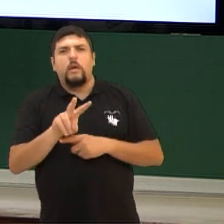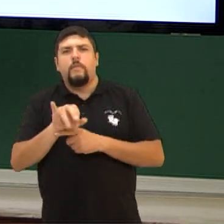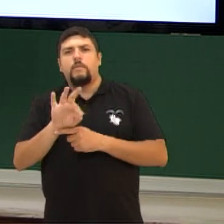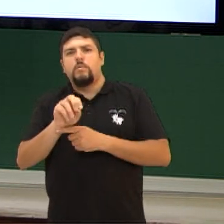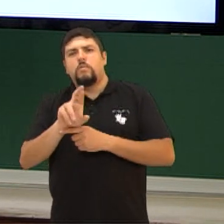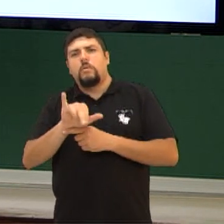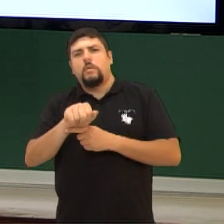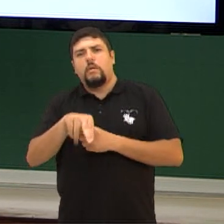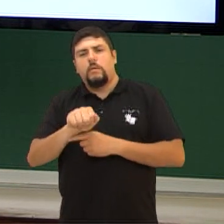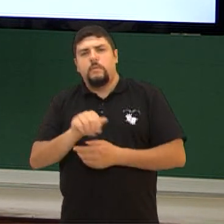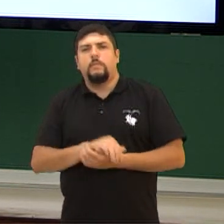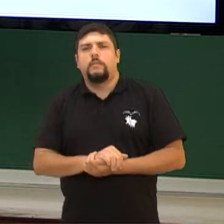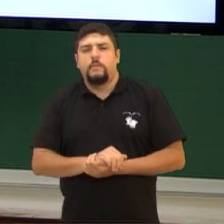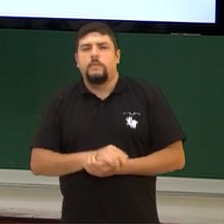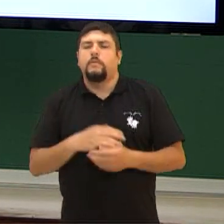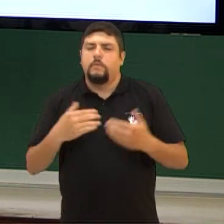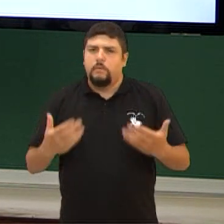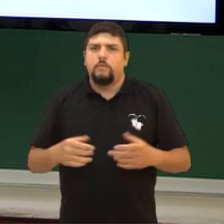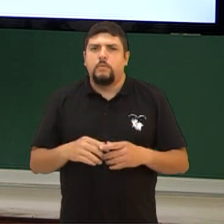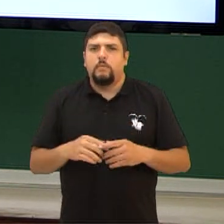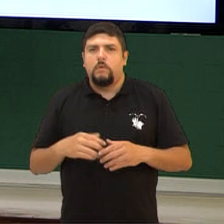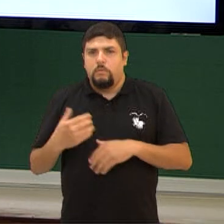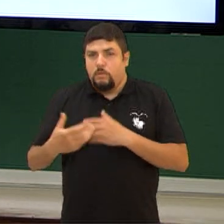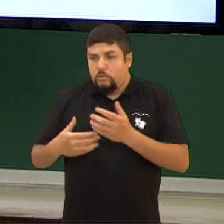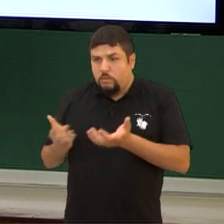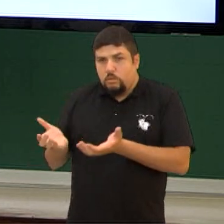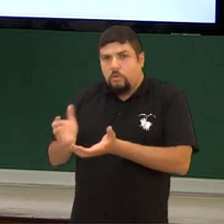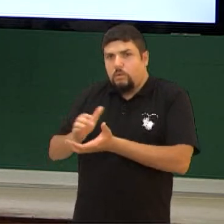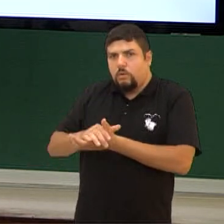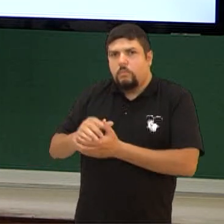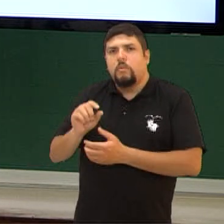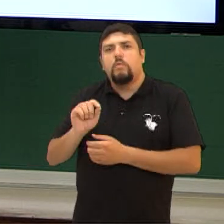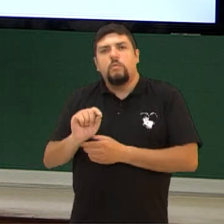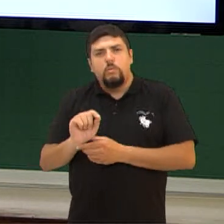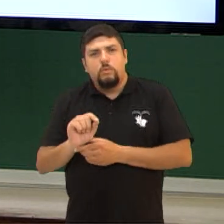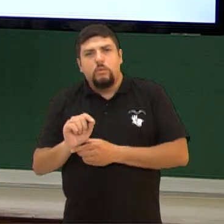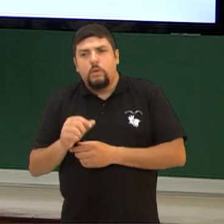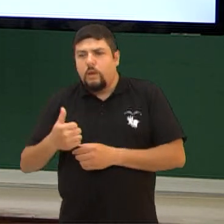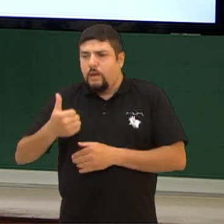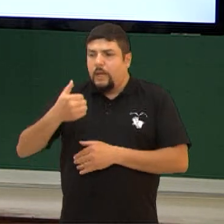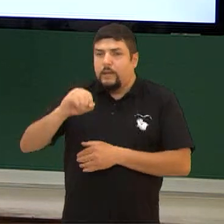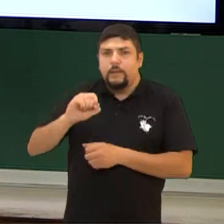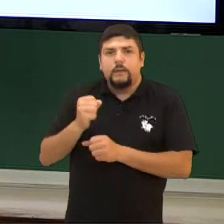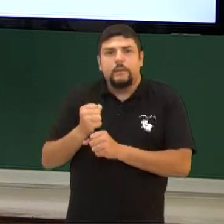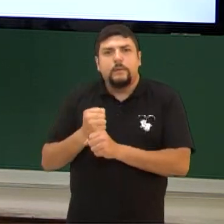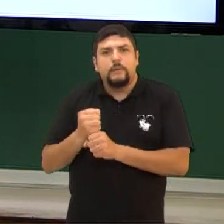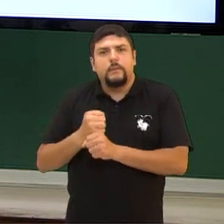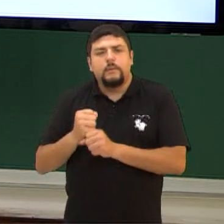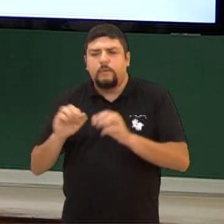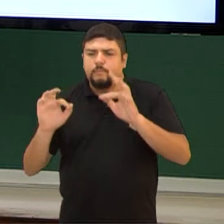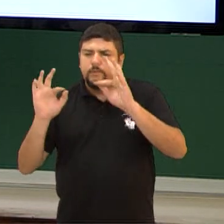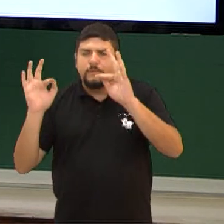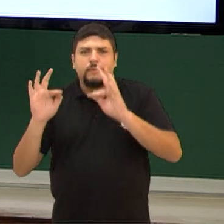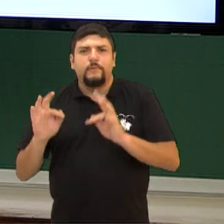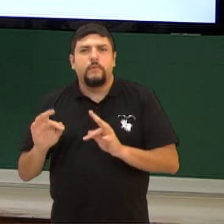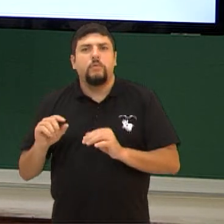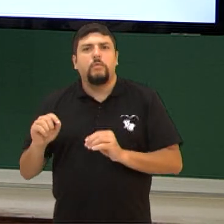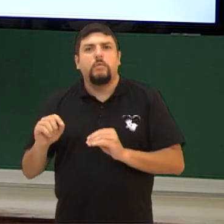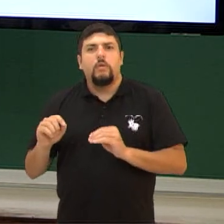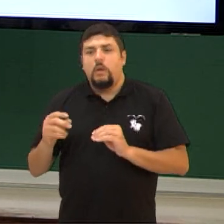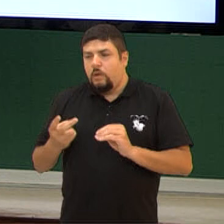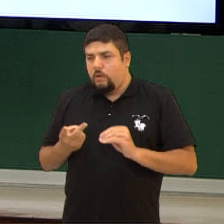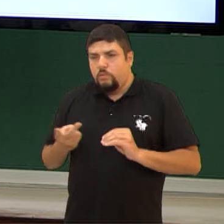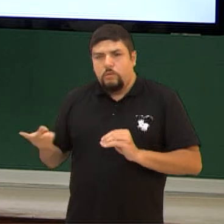que, durante o casamento, ela diz que ela viveu 10 anos muito felizes porque foi um casamento